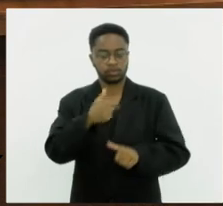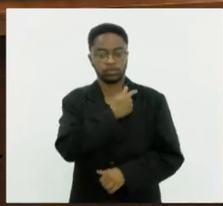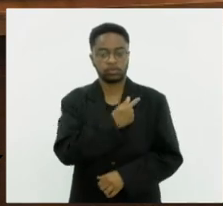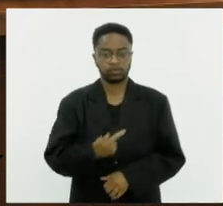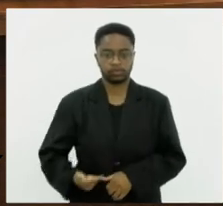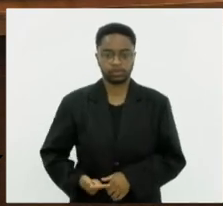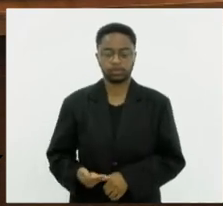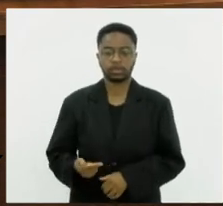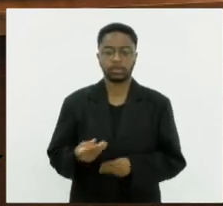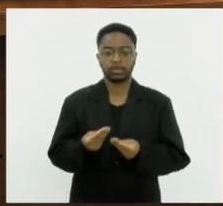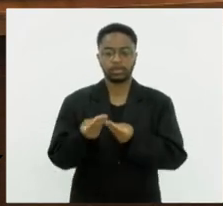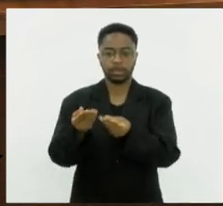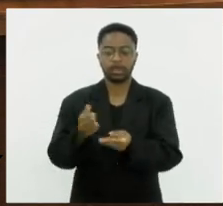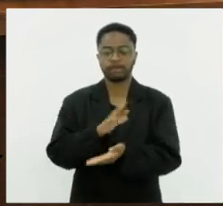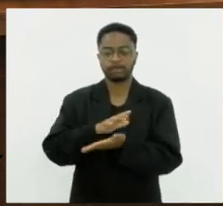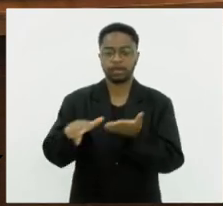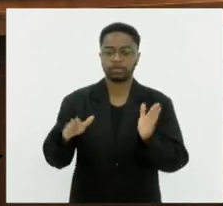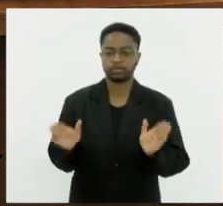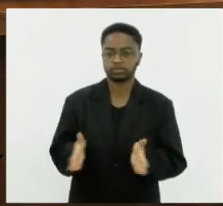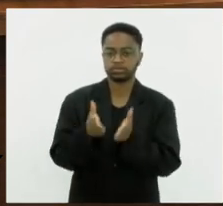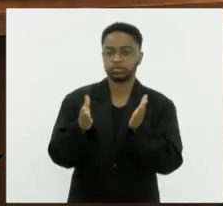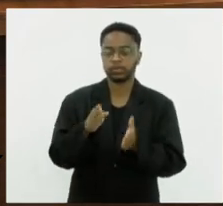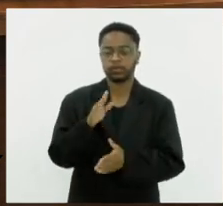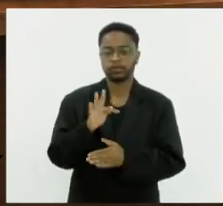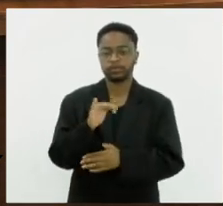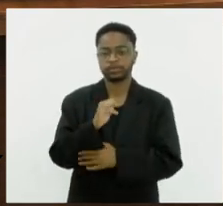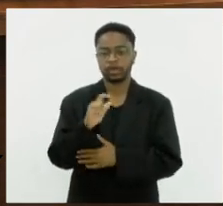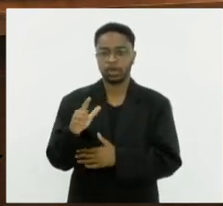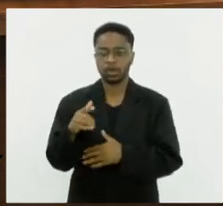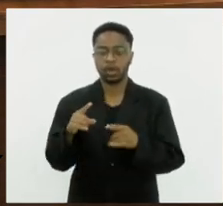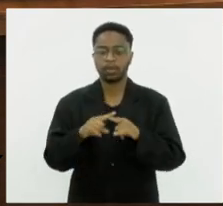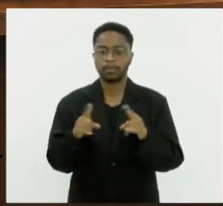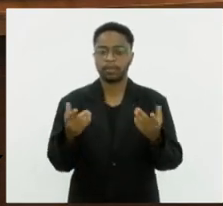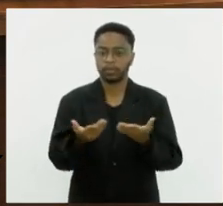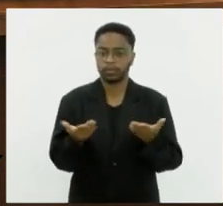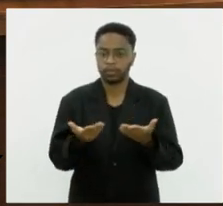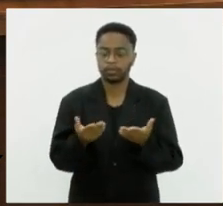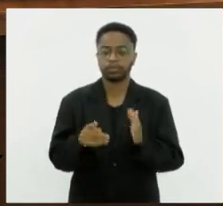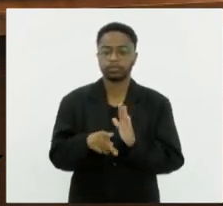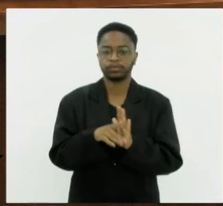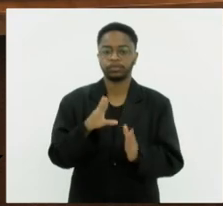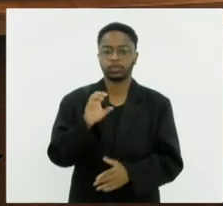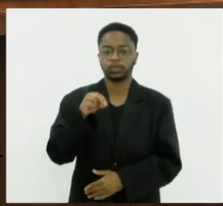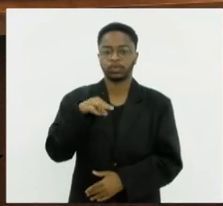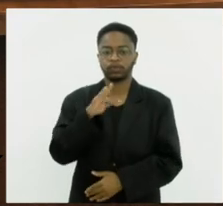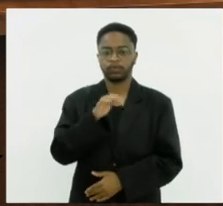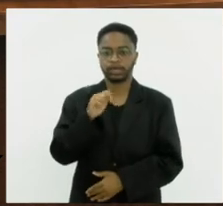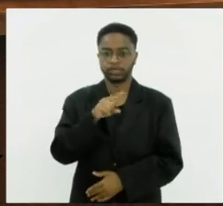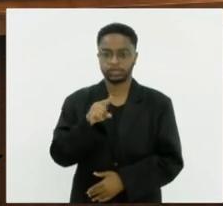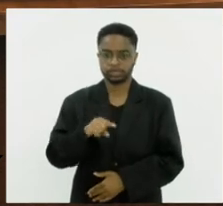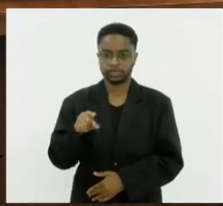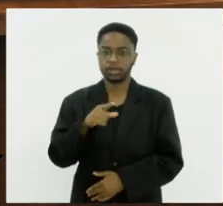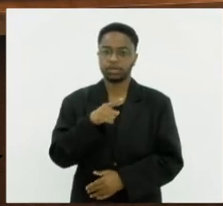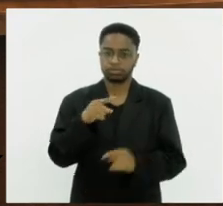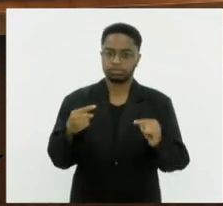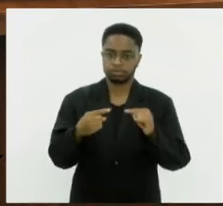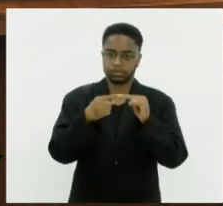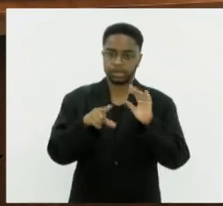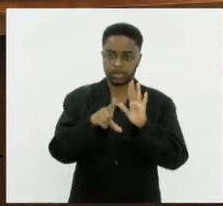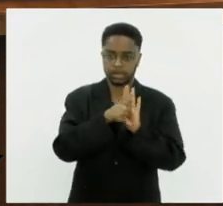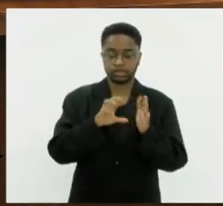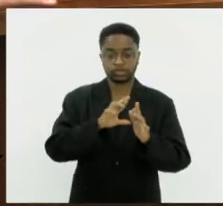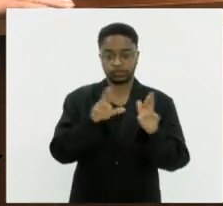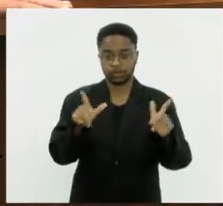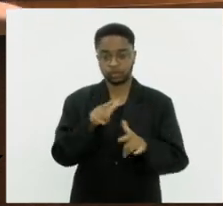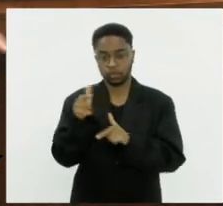uma série de benefícios fiscais, dessa vez benefícios avalizados pela Confaes, ou seja, que tem legalidade, diferente de muitos que a gente